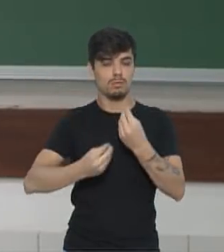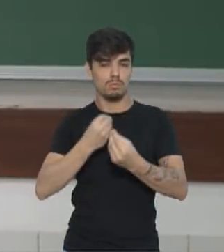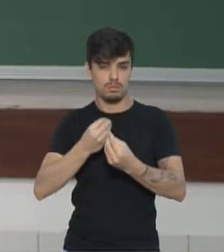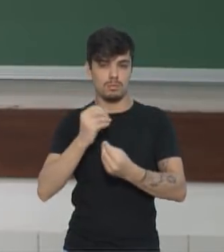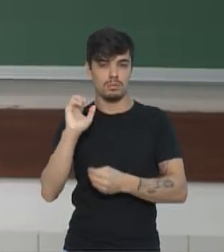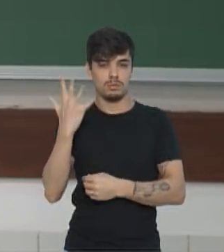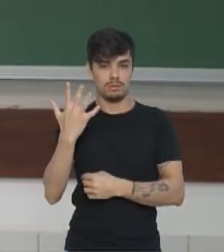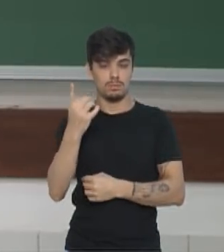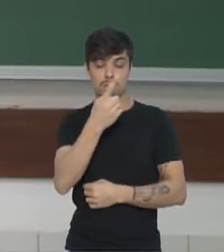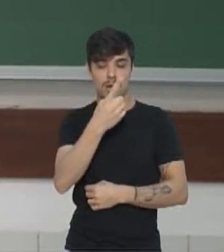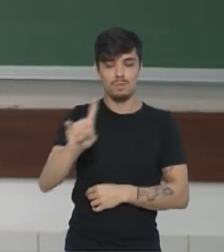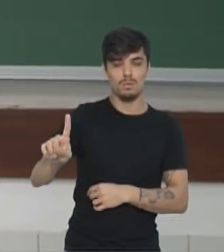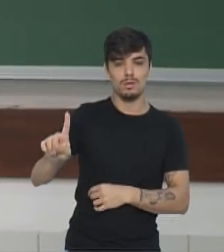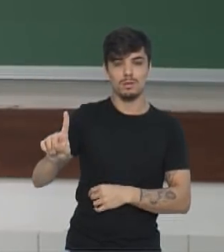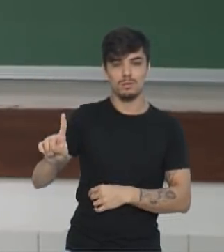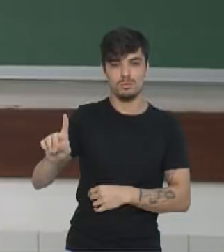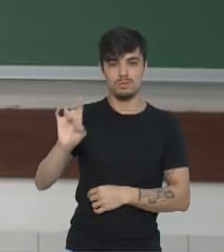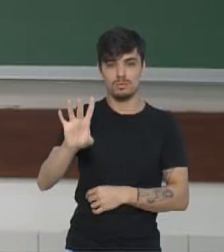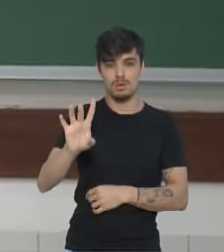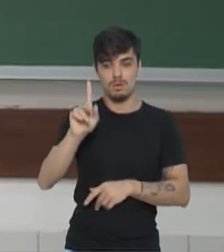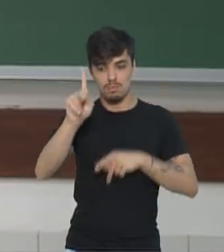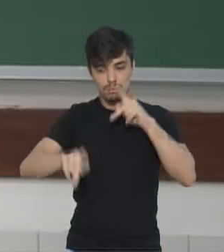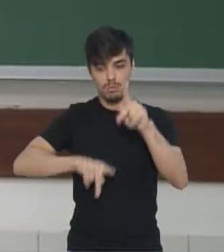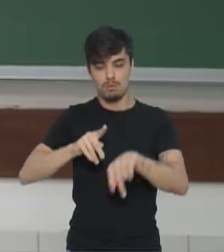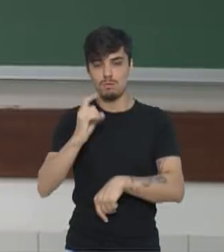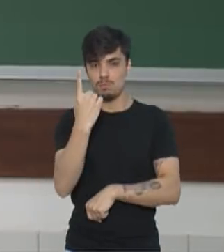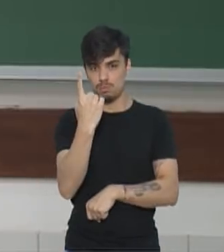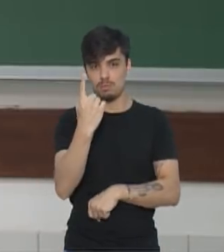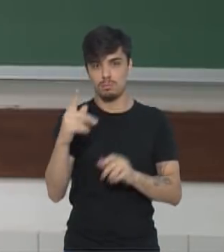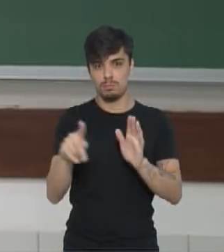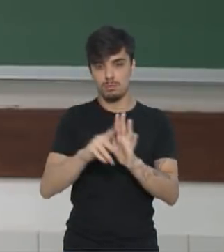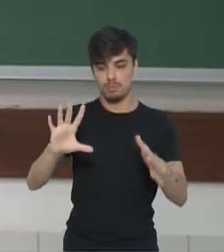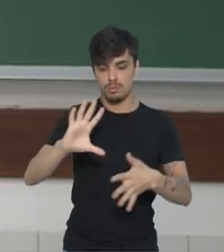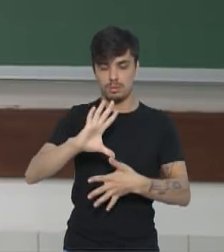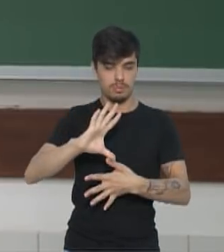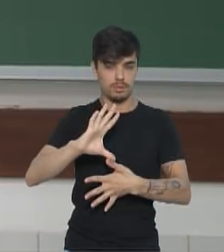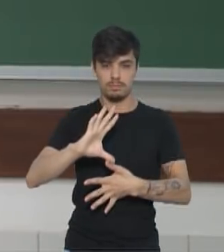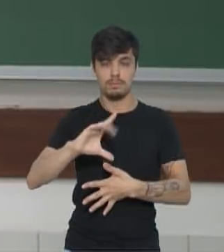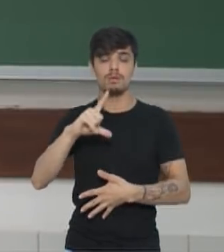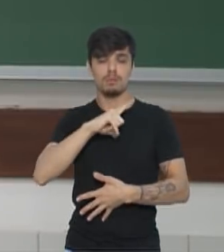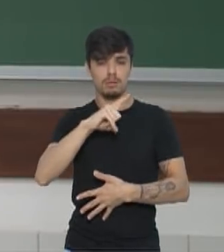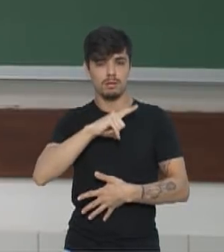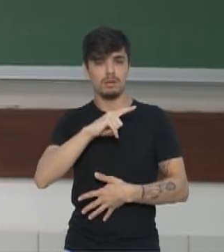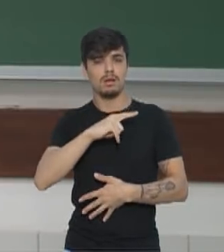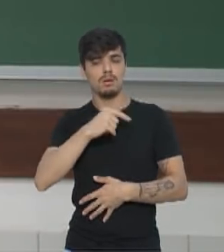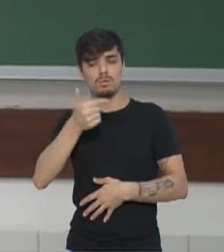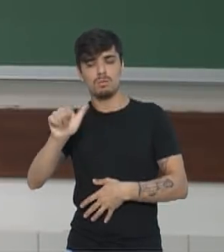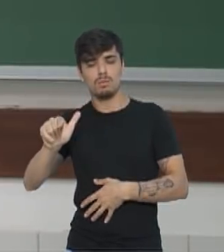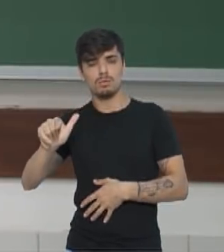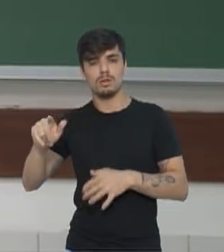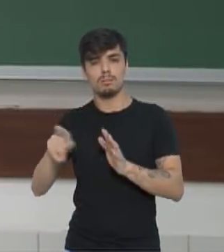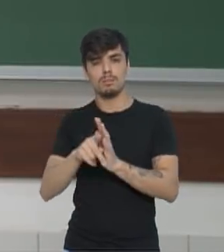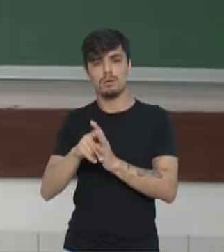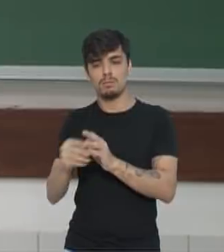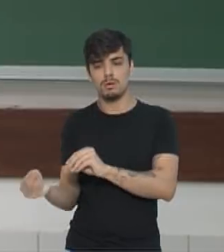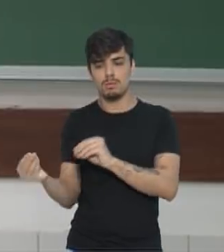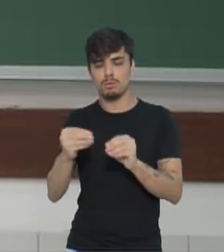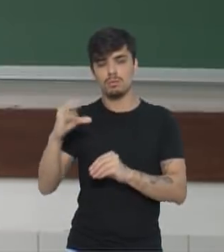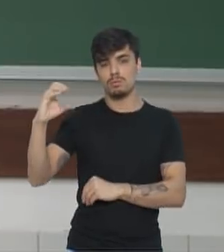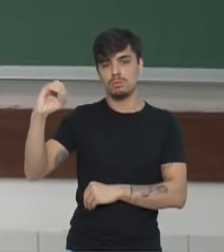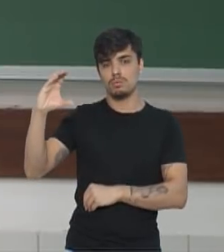maneira única, não veio um único povo para a América. Teve os povos que podem ter vindo pela Oceania, que é uma das grandes teorias, aqueles